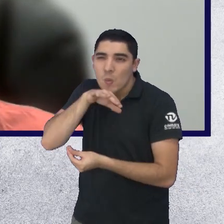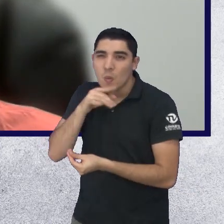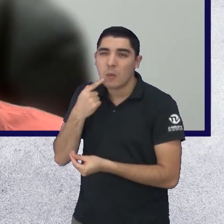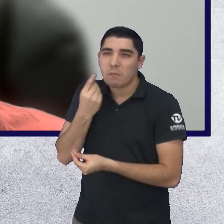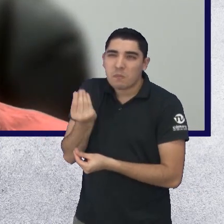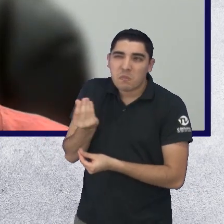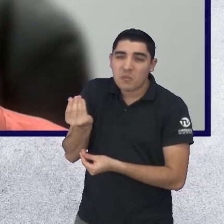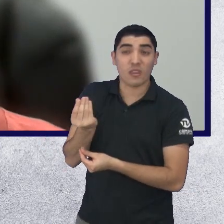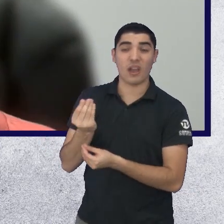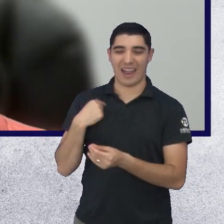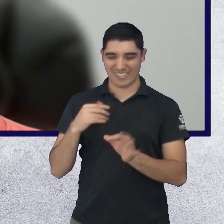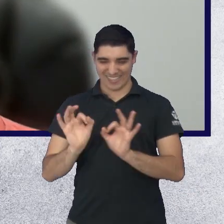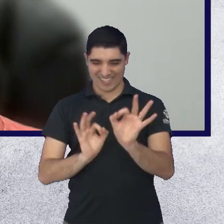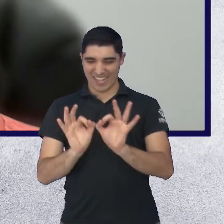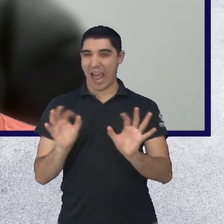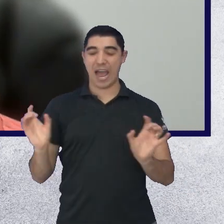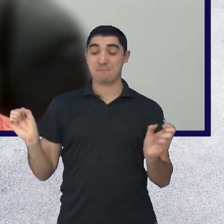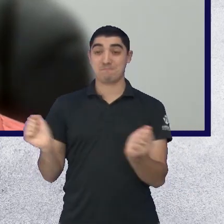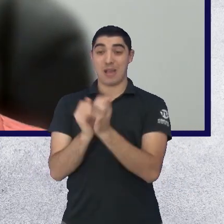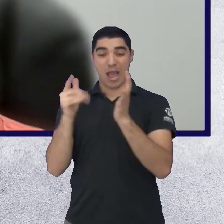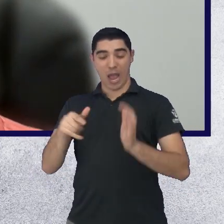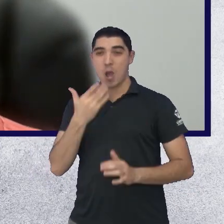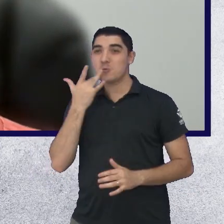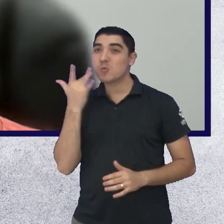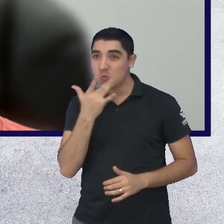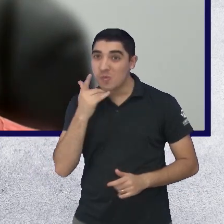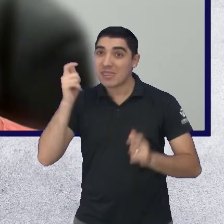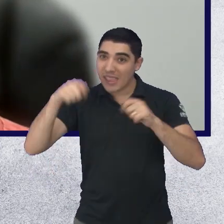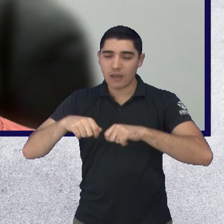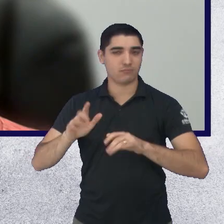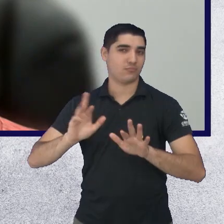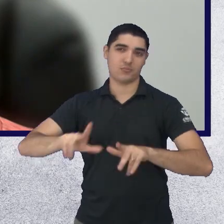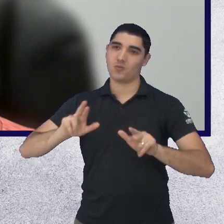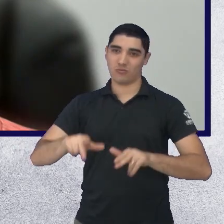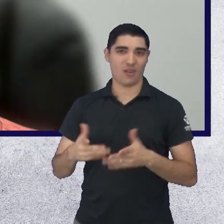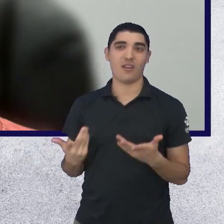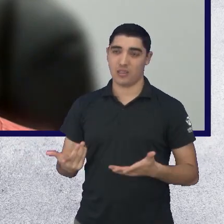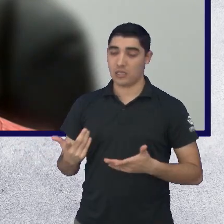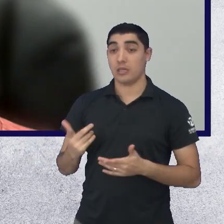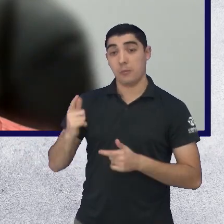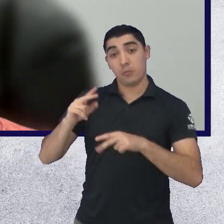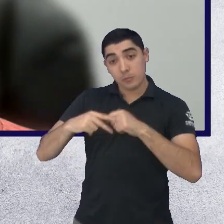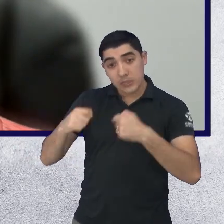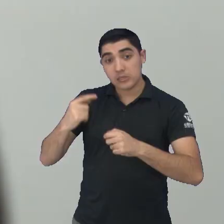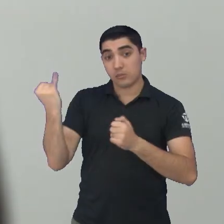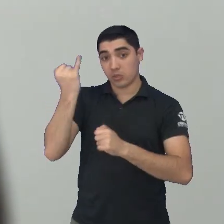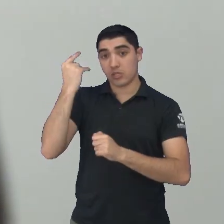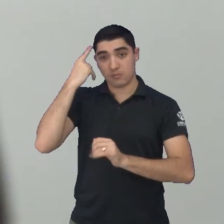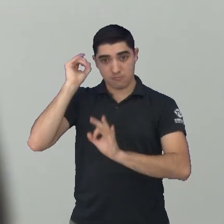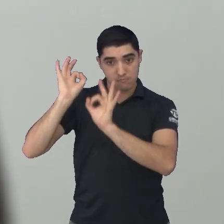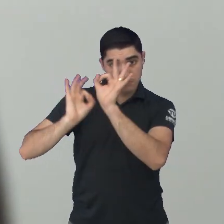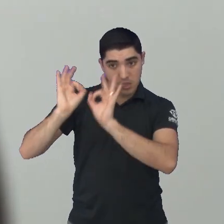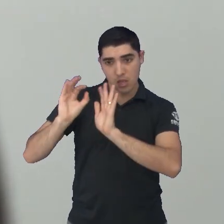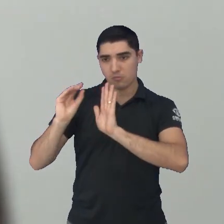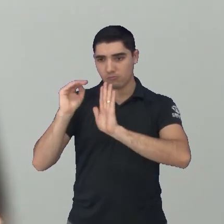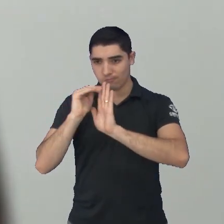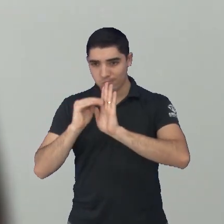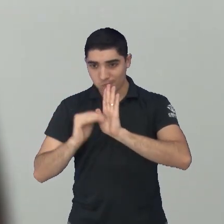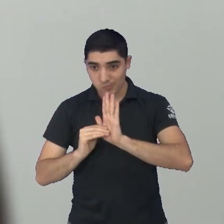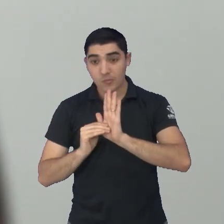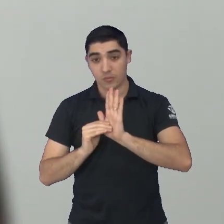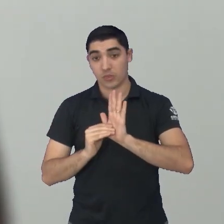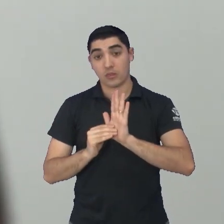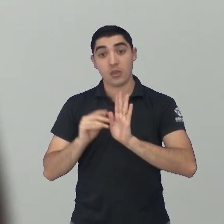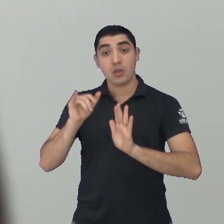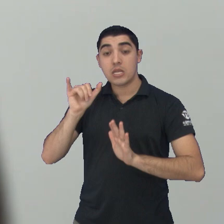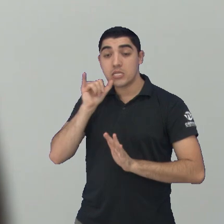essa mágica, né? Então, o desenvolvimento de marca também, a gente fala muito no plano de negócios. A marca, quando o empresário olha a marca